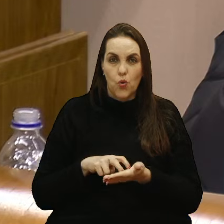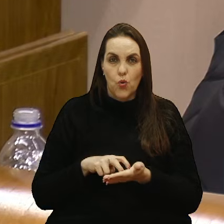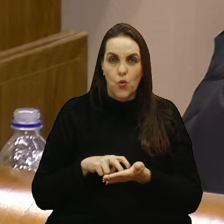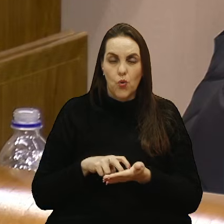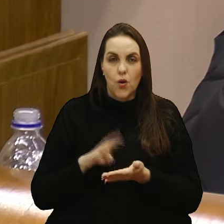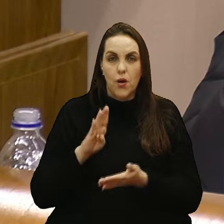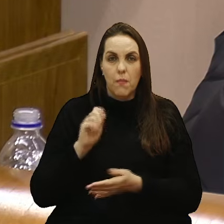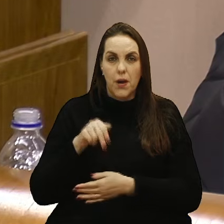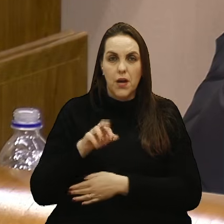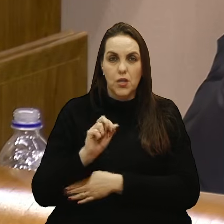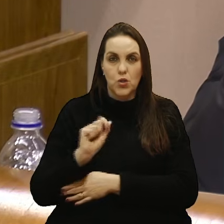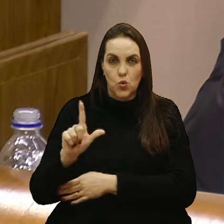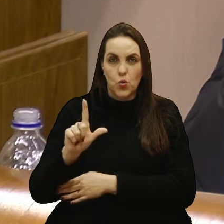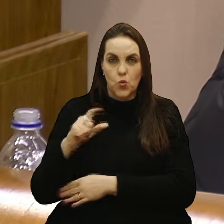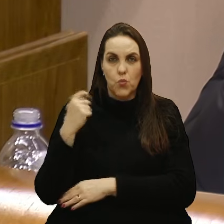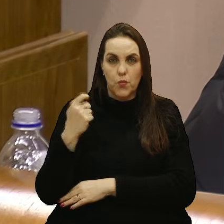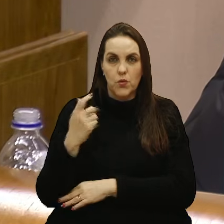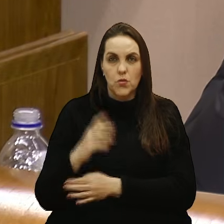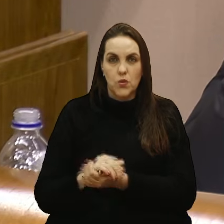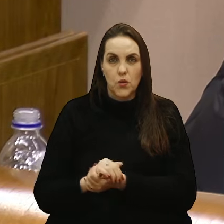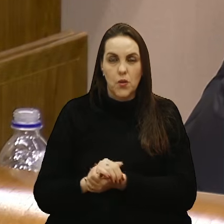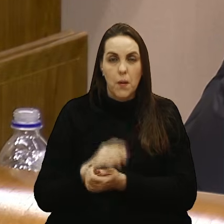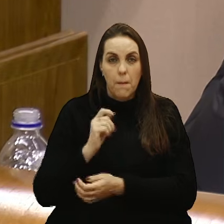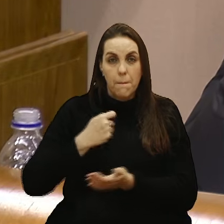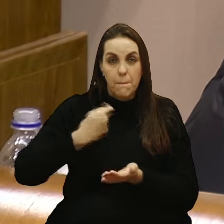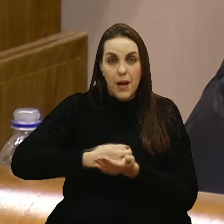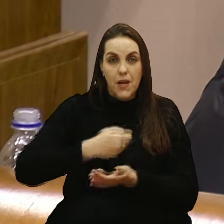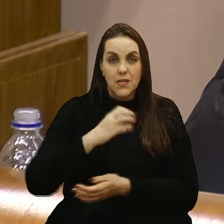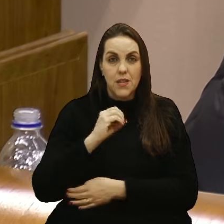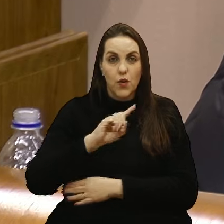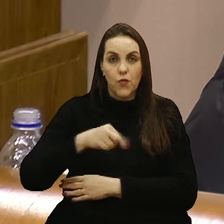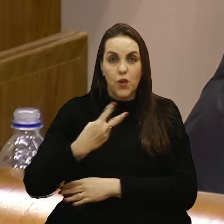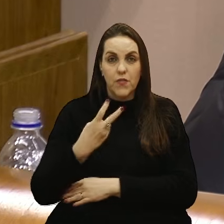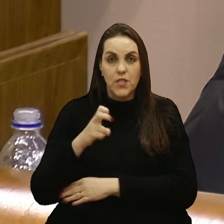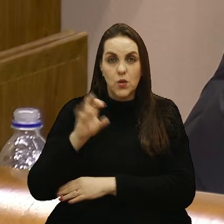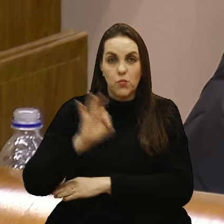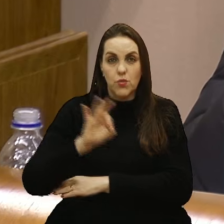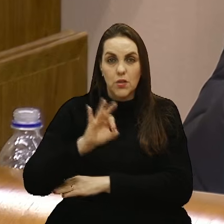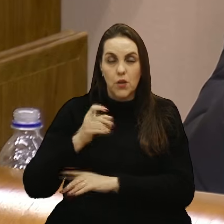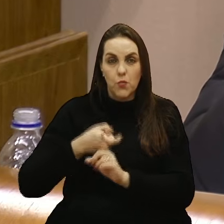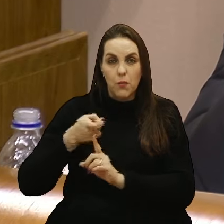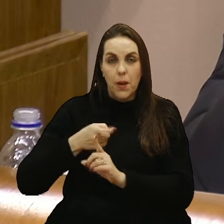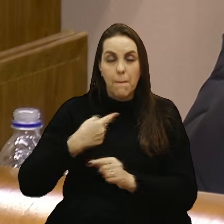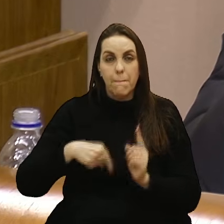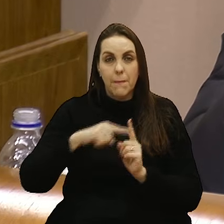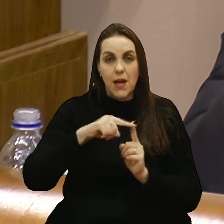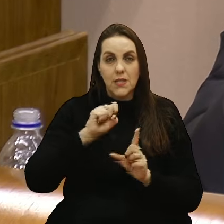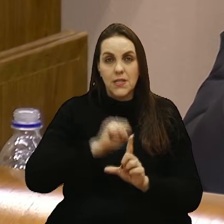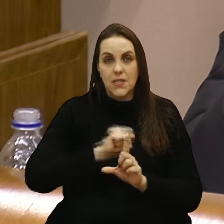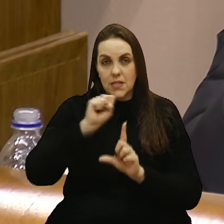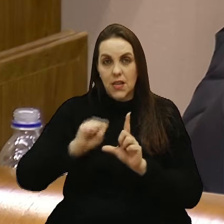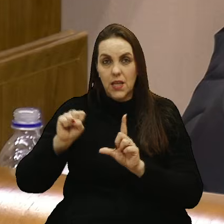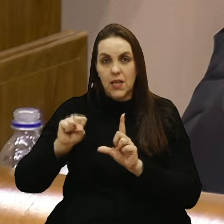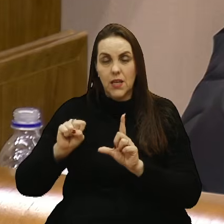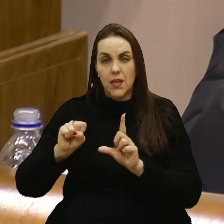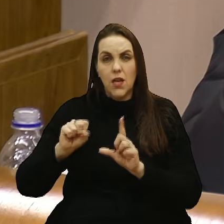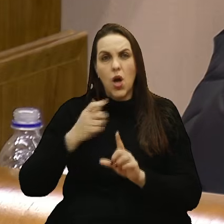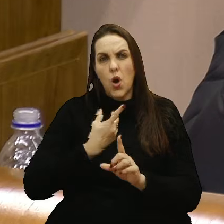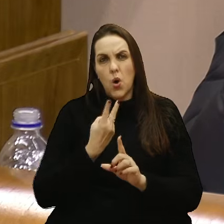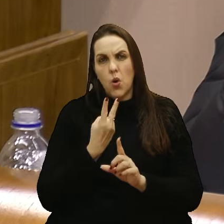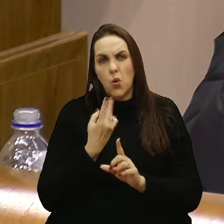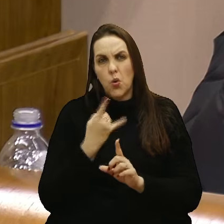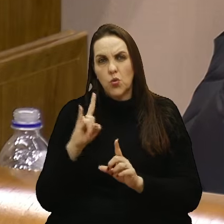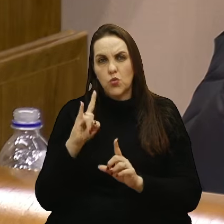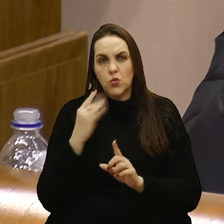Badesul, ele está 0,25% ao mês, mais Selic. Os últimos